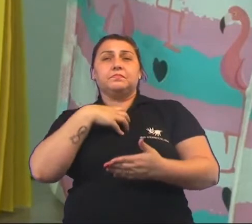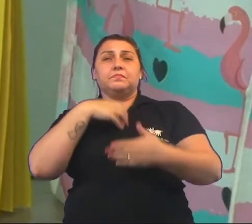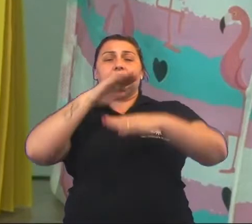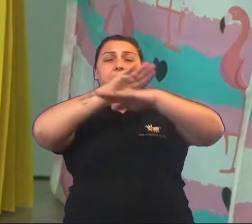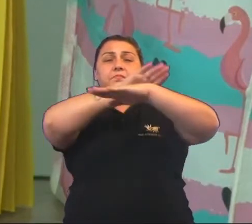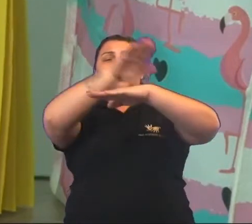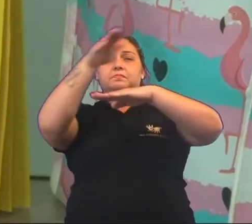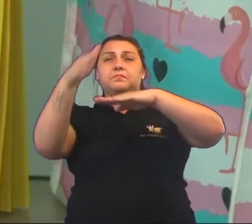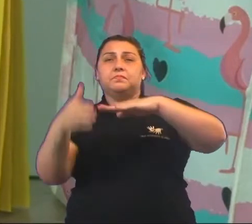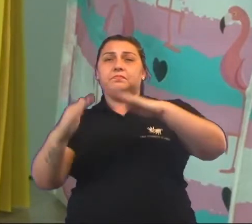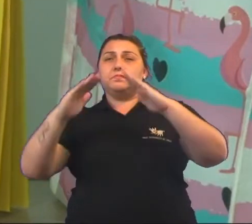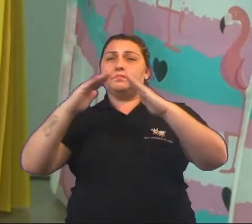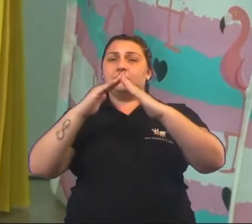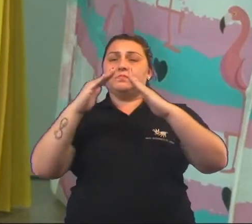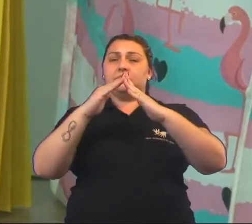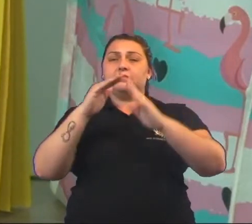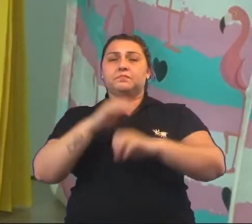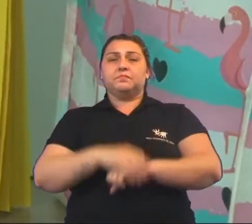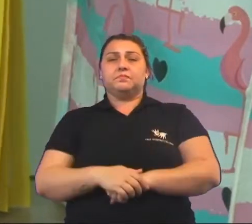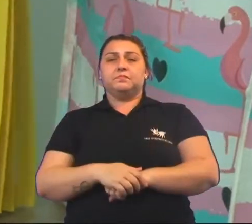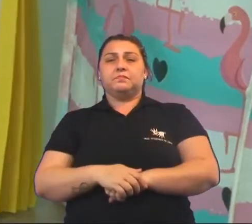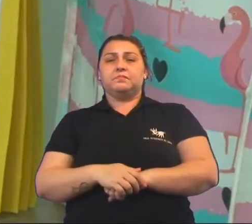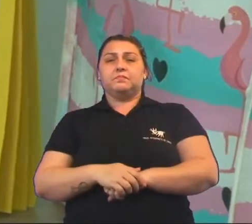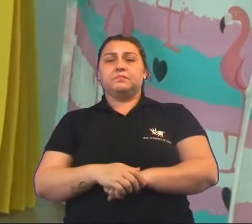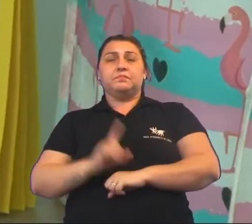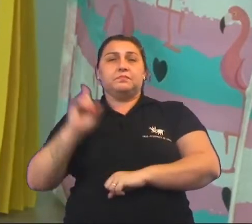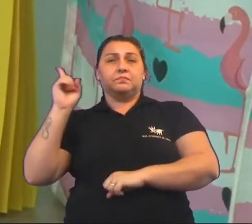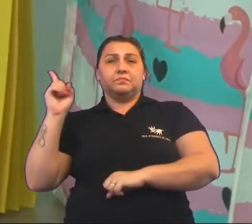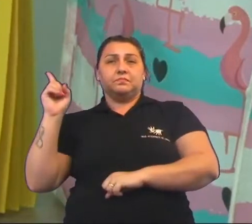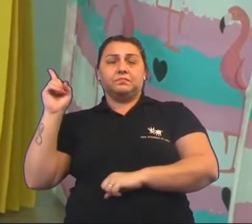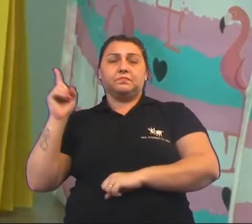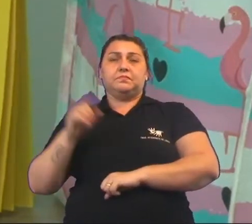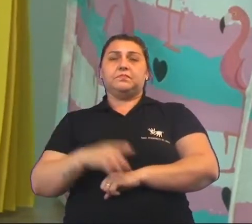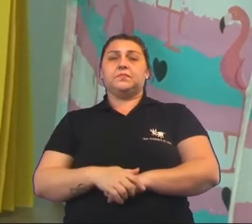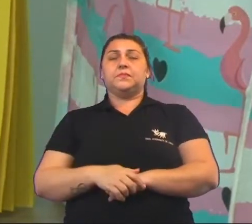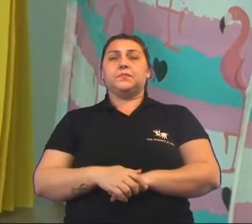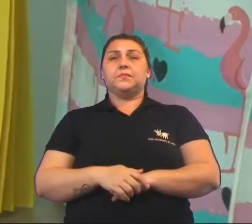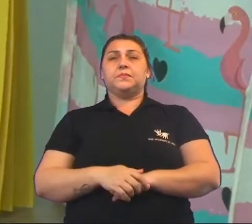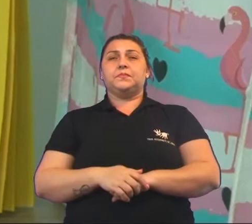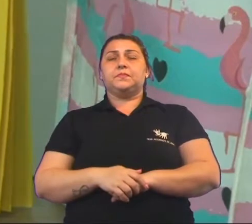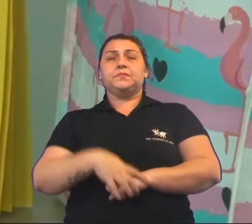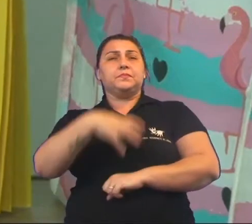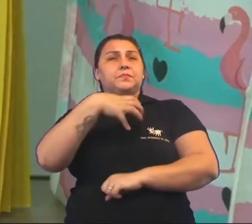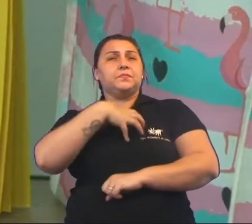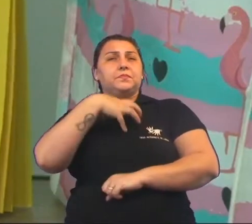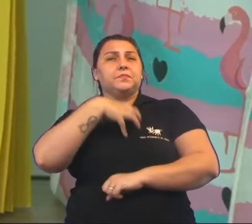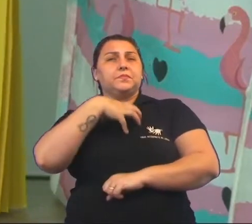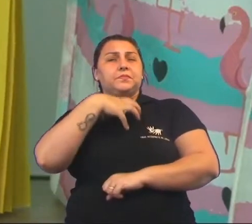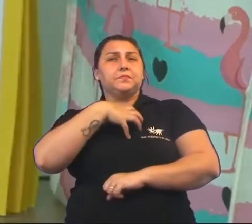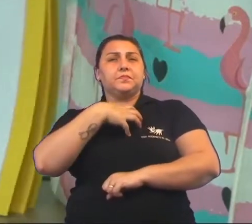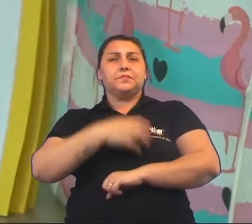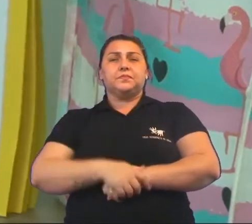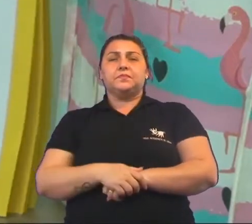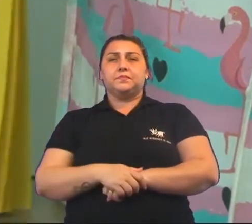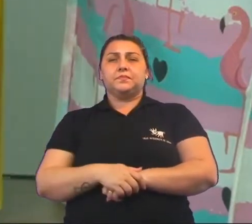telhado. Vamos para este aqui? E este formato?